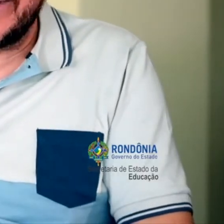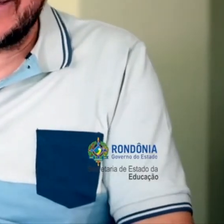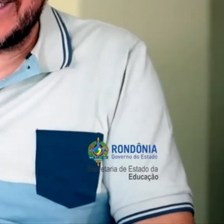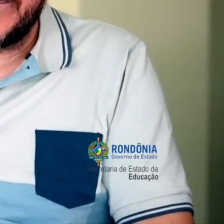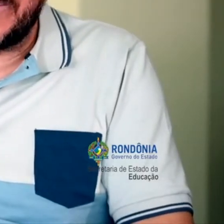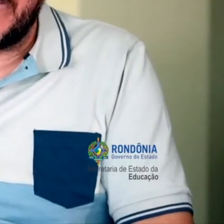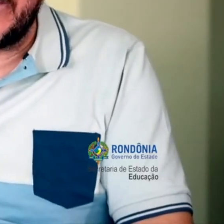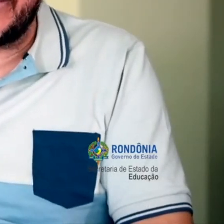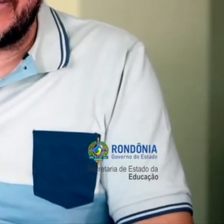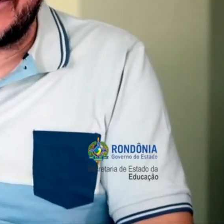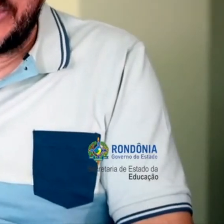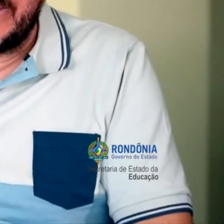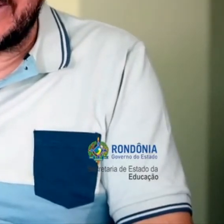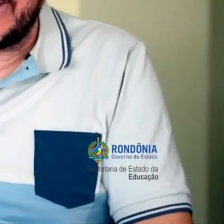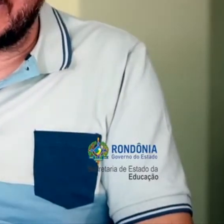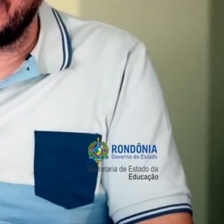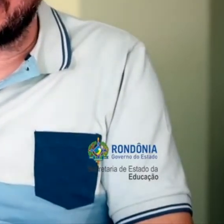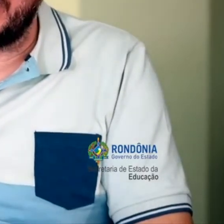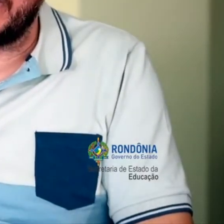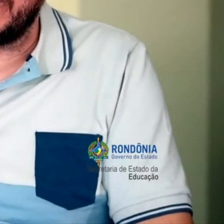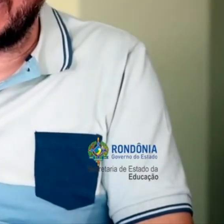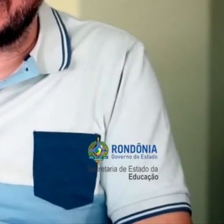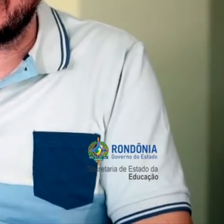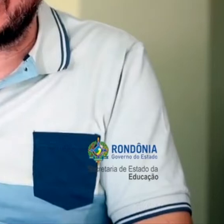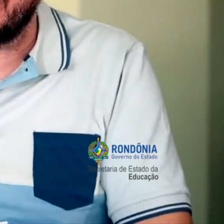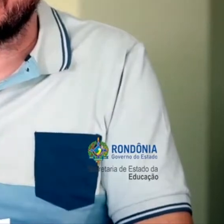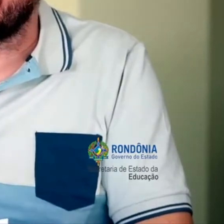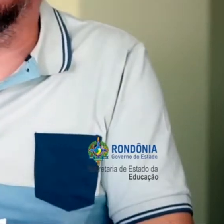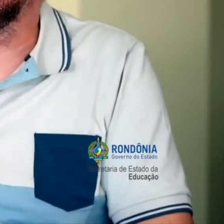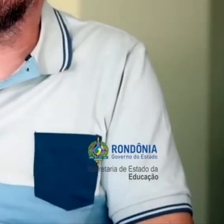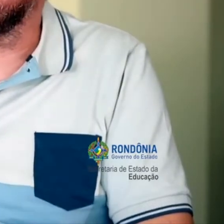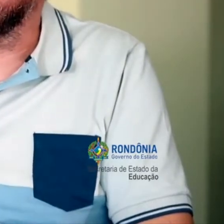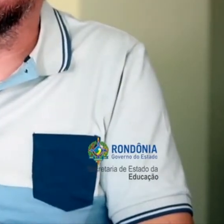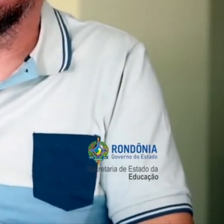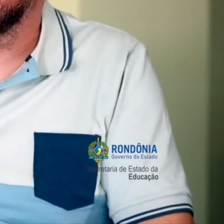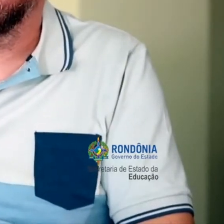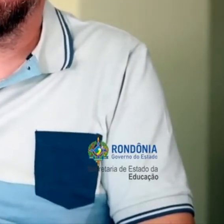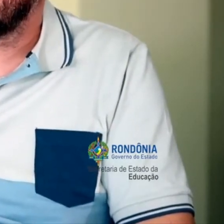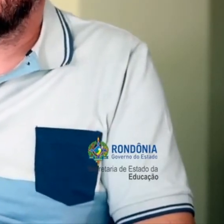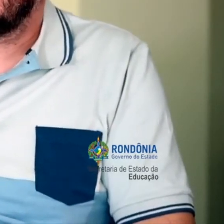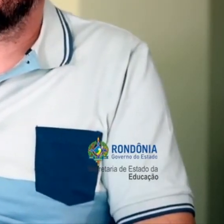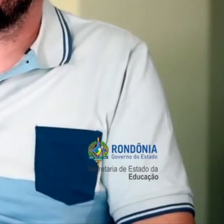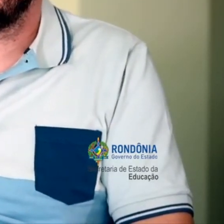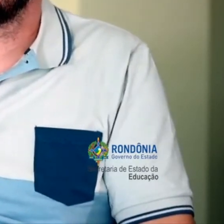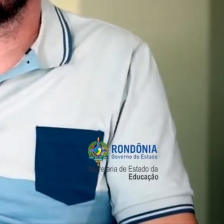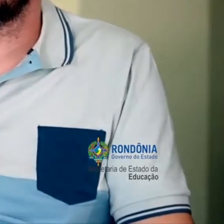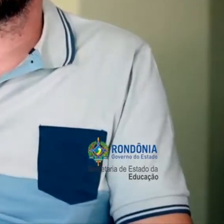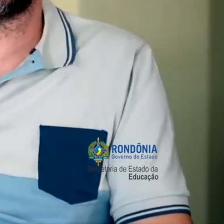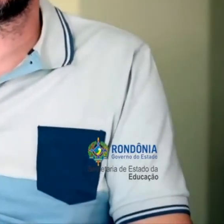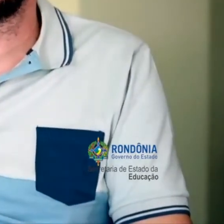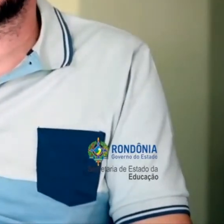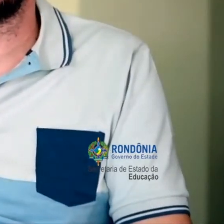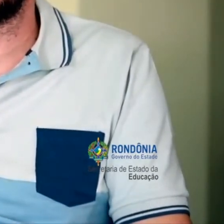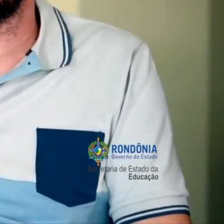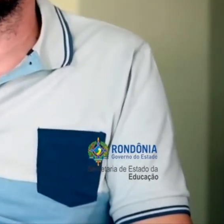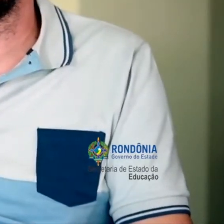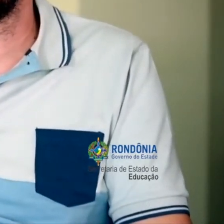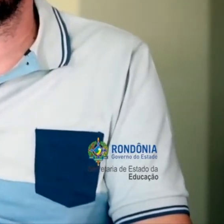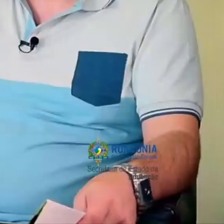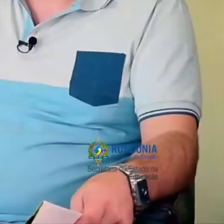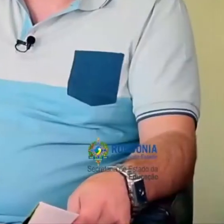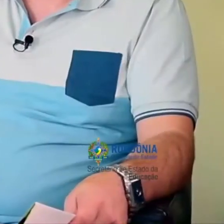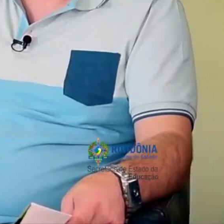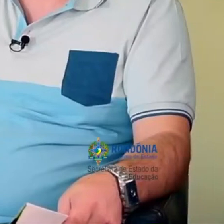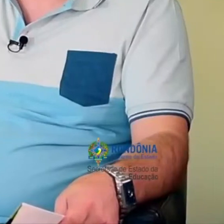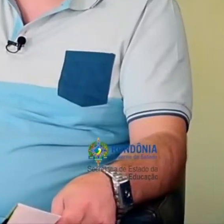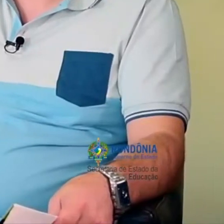As universidades propriamente ditas, elas vão surgir só no século XII e XIII. A primeira, assim, que